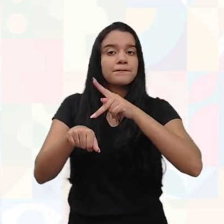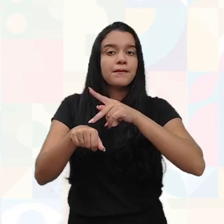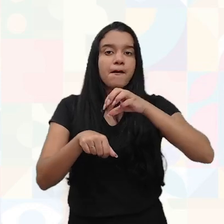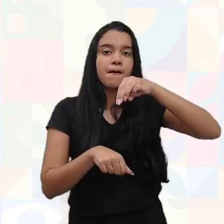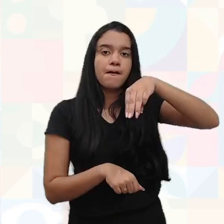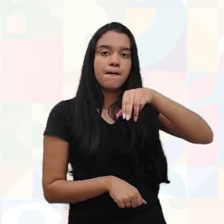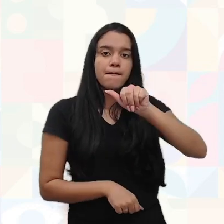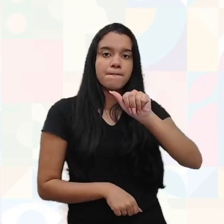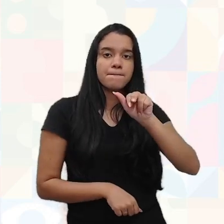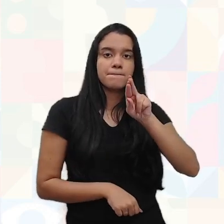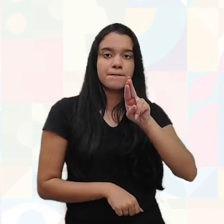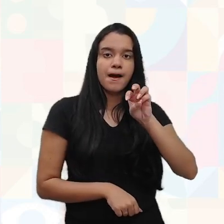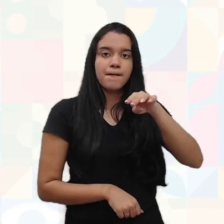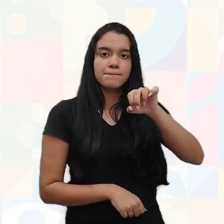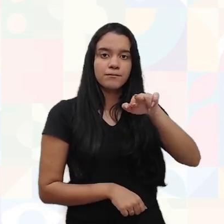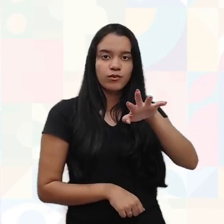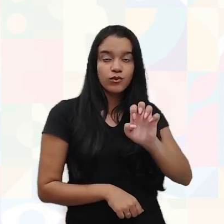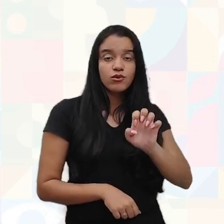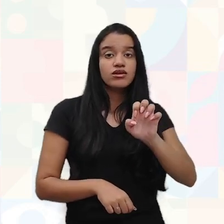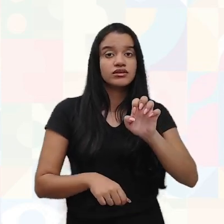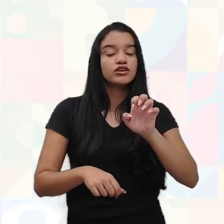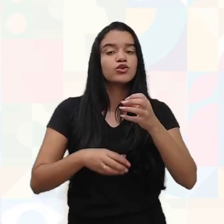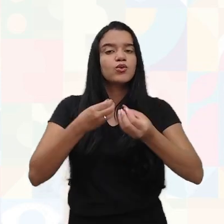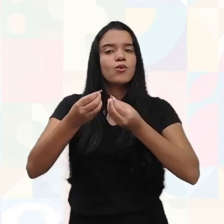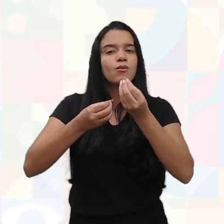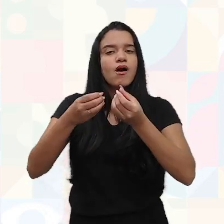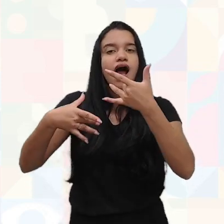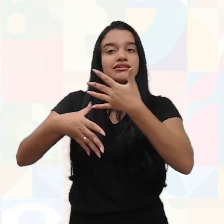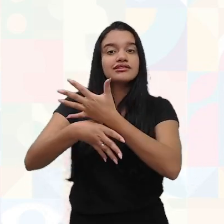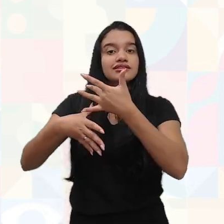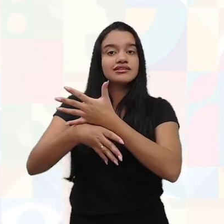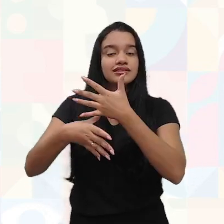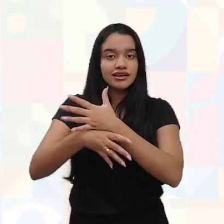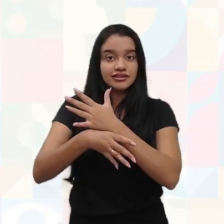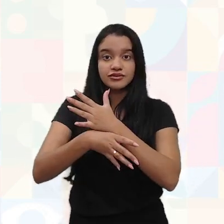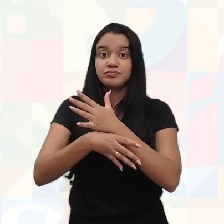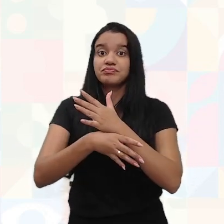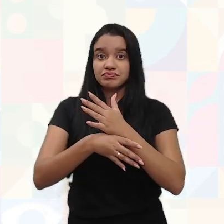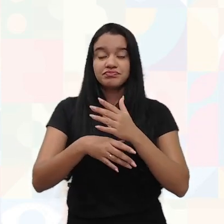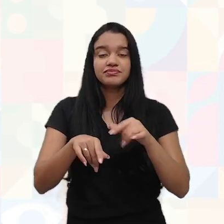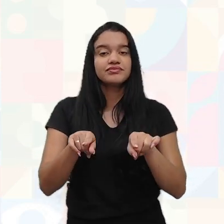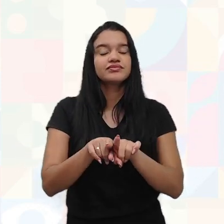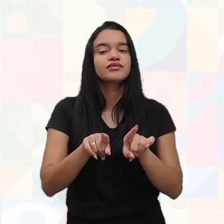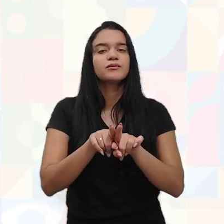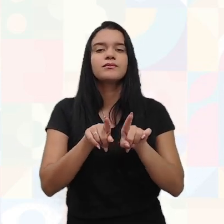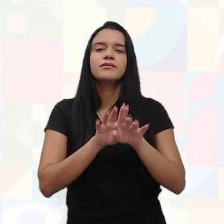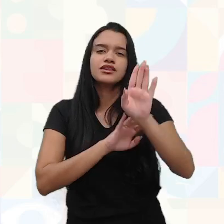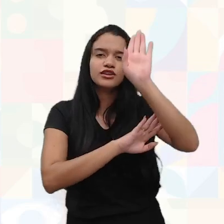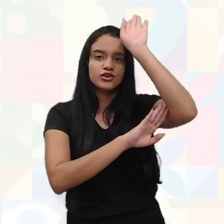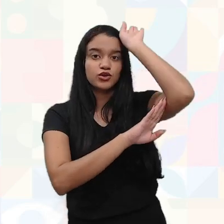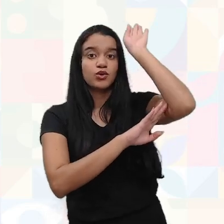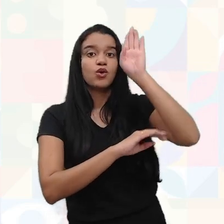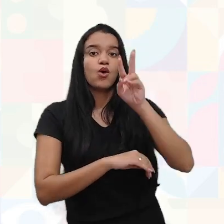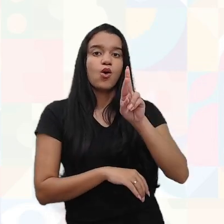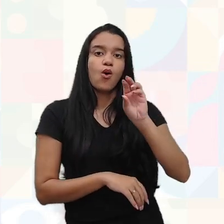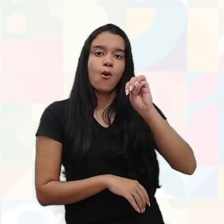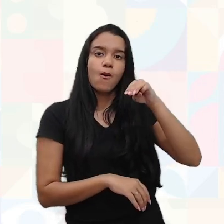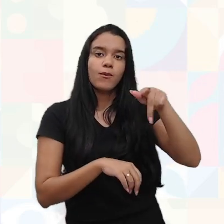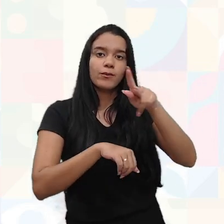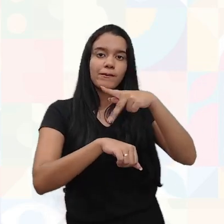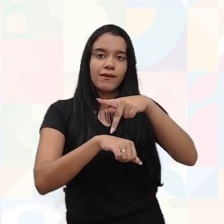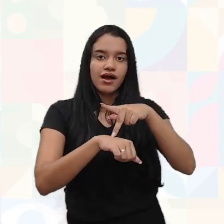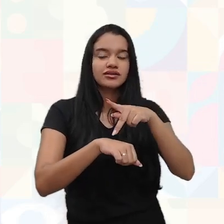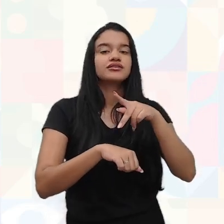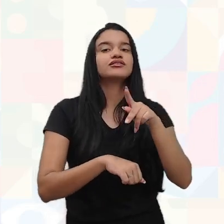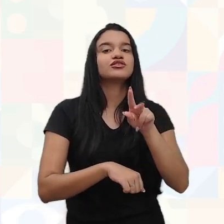Urbis Romae, ou seja, a forma da cidade de Roma em latim, né, que era uma planta cadastral da cidade de